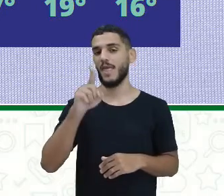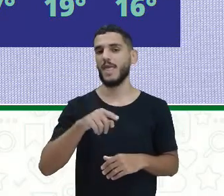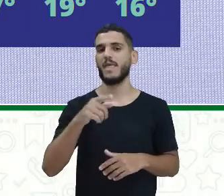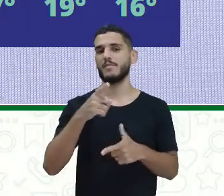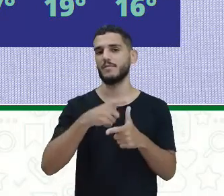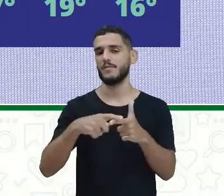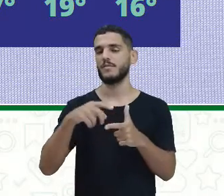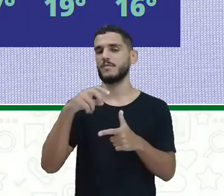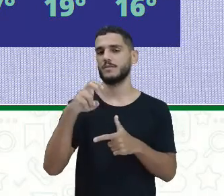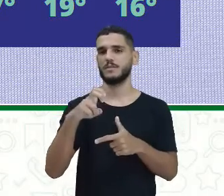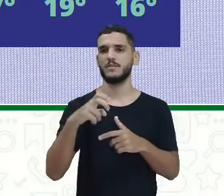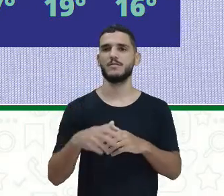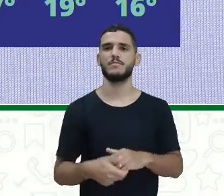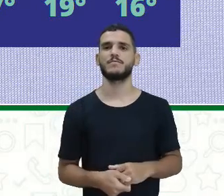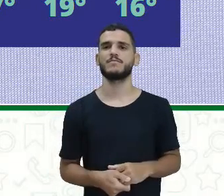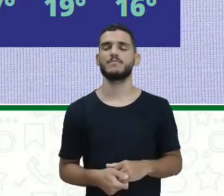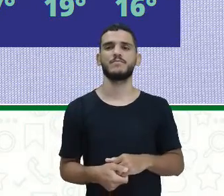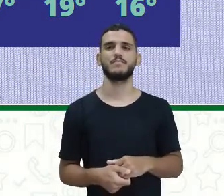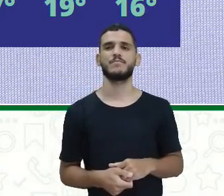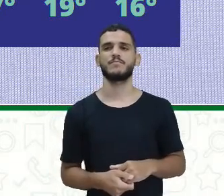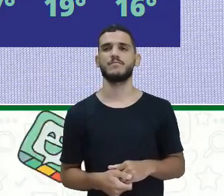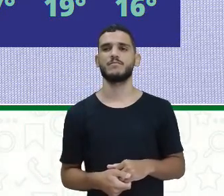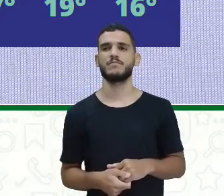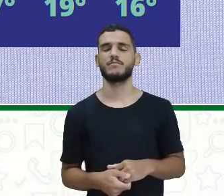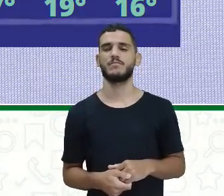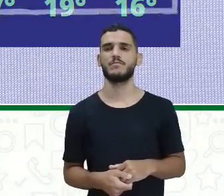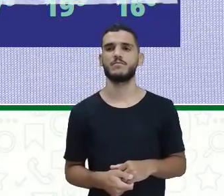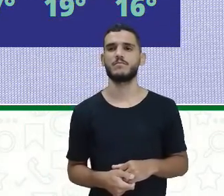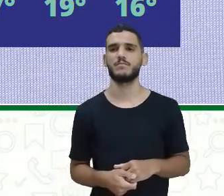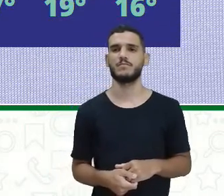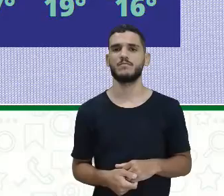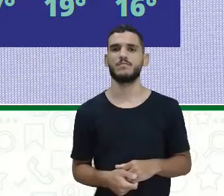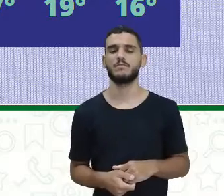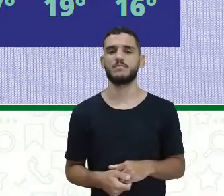por 5. Vamos ver. Olha só.